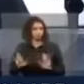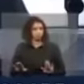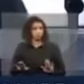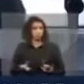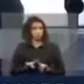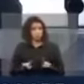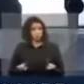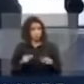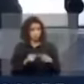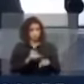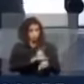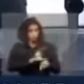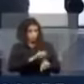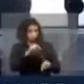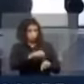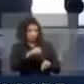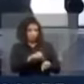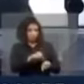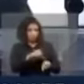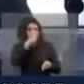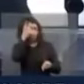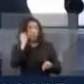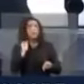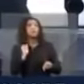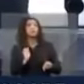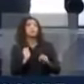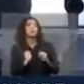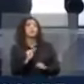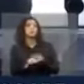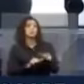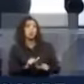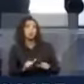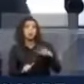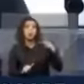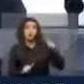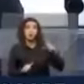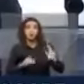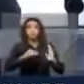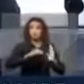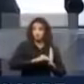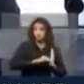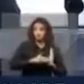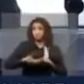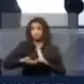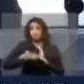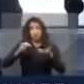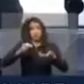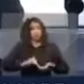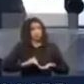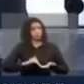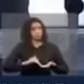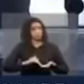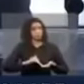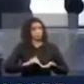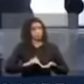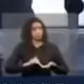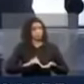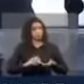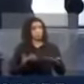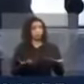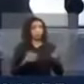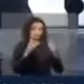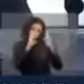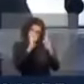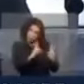constitucionalmente, quem tem o dever de alterar a norma vigente é o Senado Federal e a Câmara dos Deputados, não cabendo, data vênia,